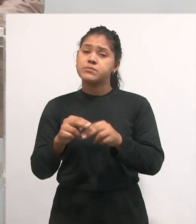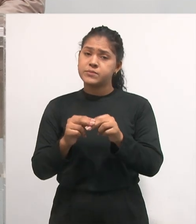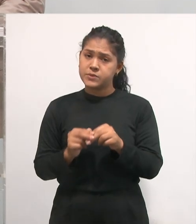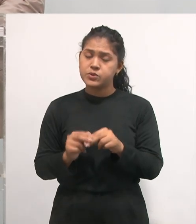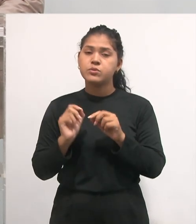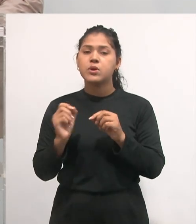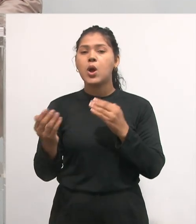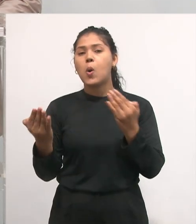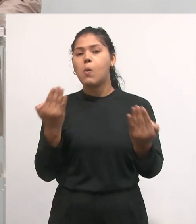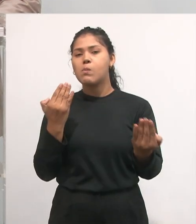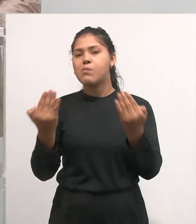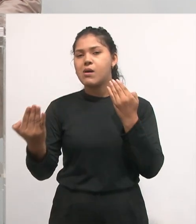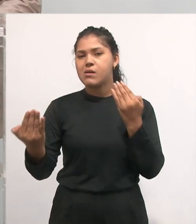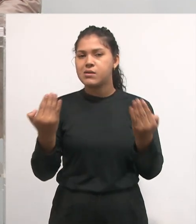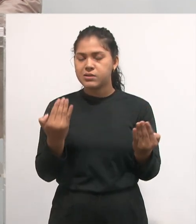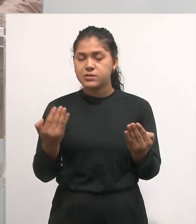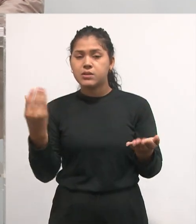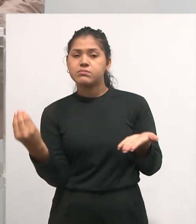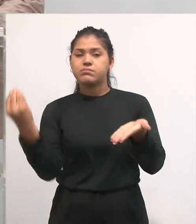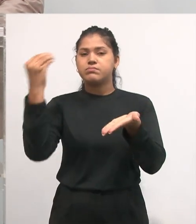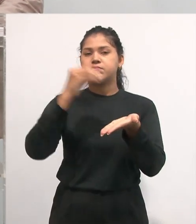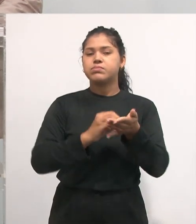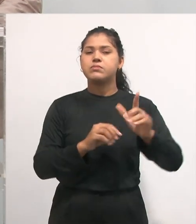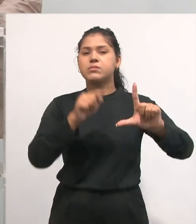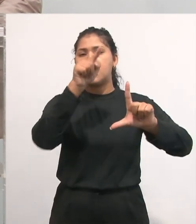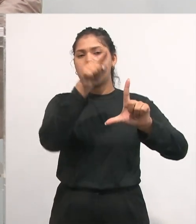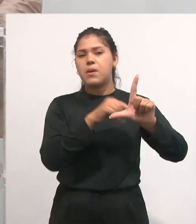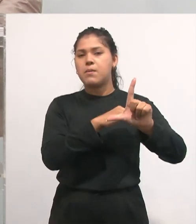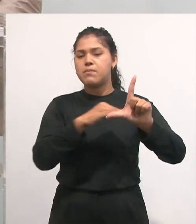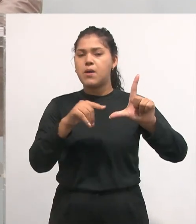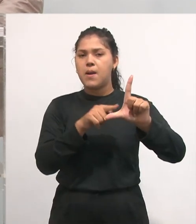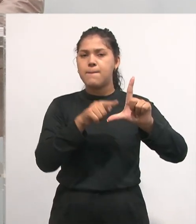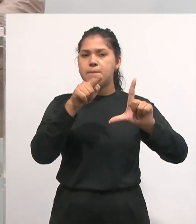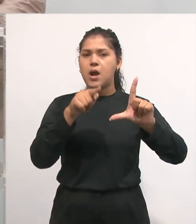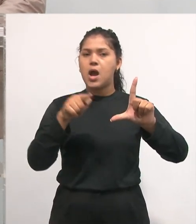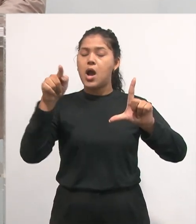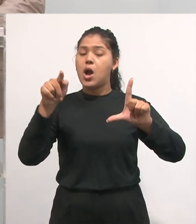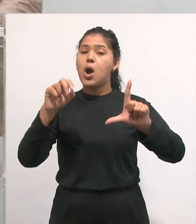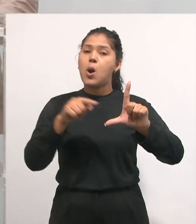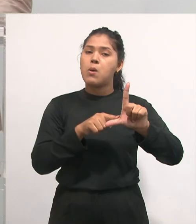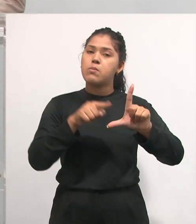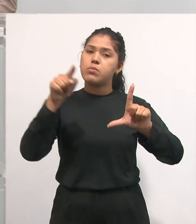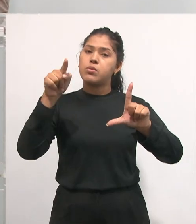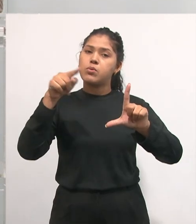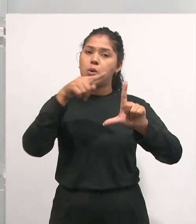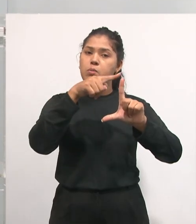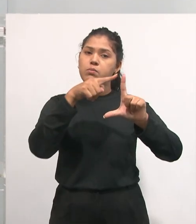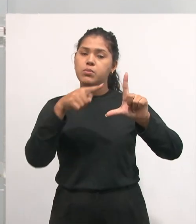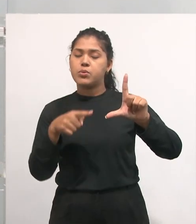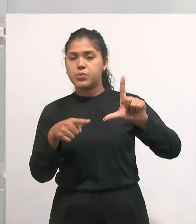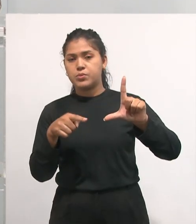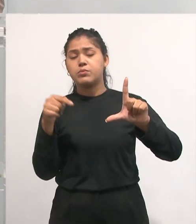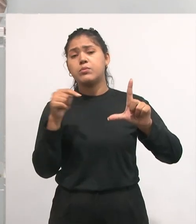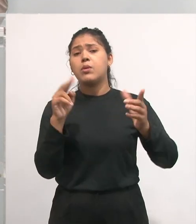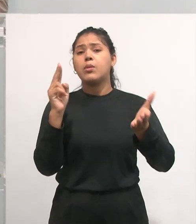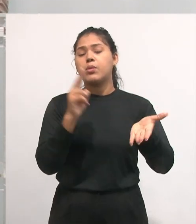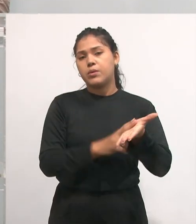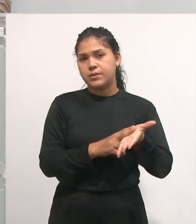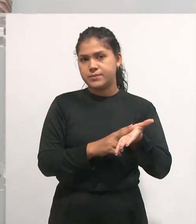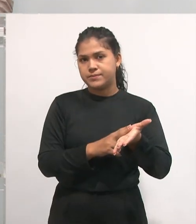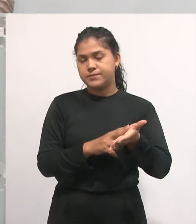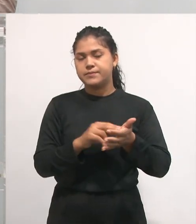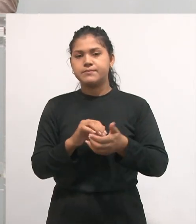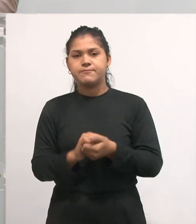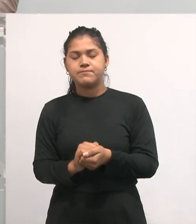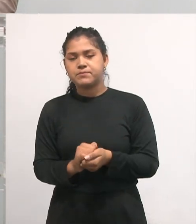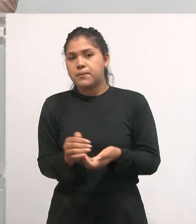correlacionado às notas de matemática e de estatística no nosso plano cartesiano, a gente gerou essa reta, ok? Agora nós